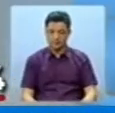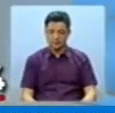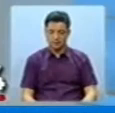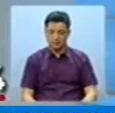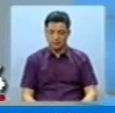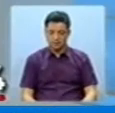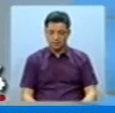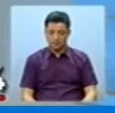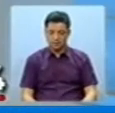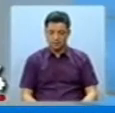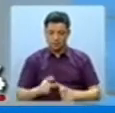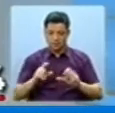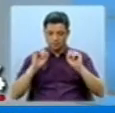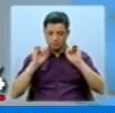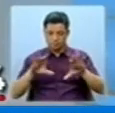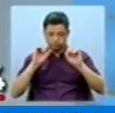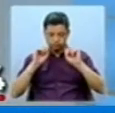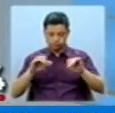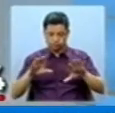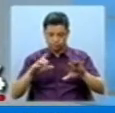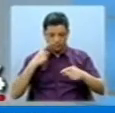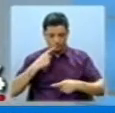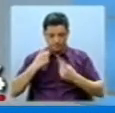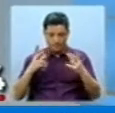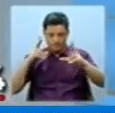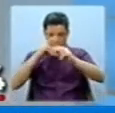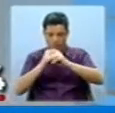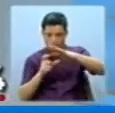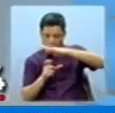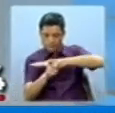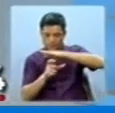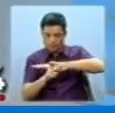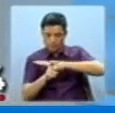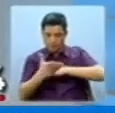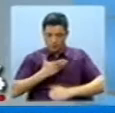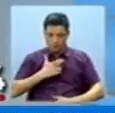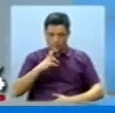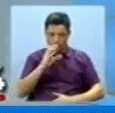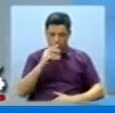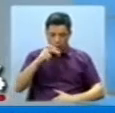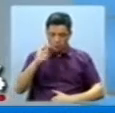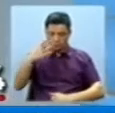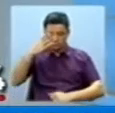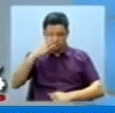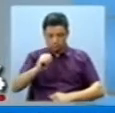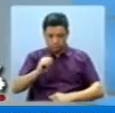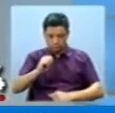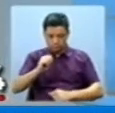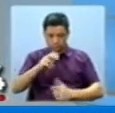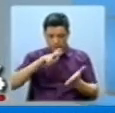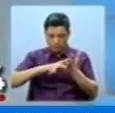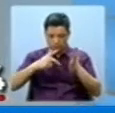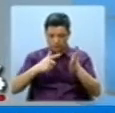O ciberilusionista Marco Tempest divulgou um novo vídeo precisamente com drones. Ele é conhecido por misturar